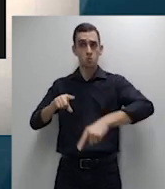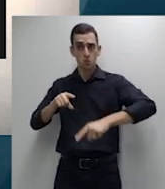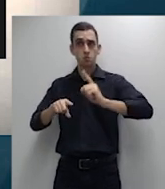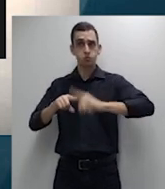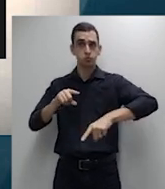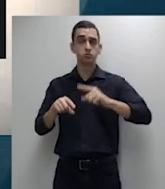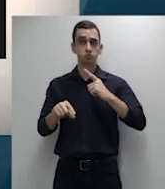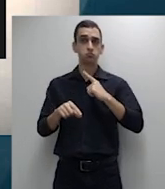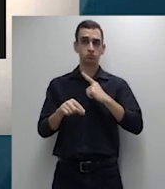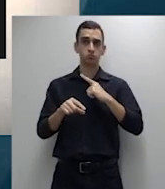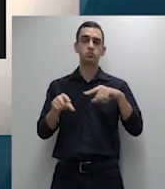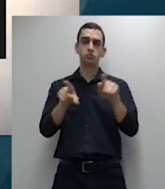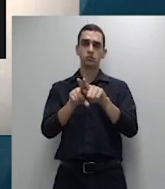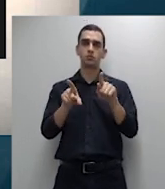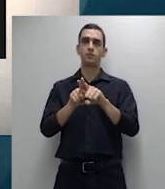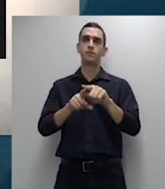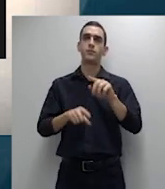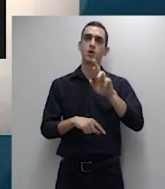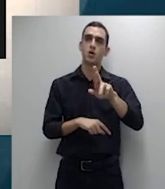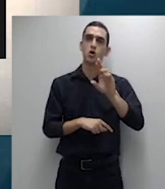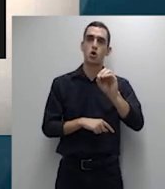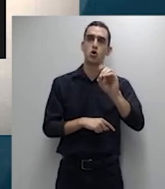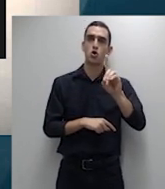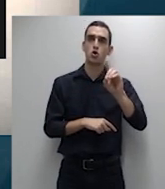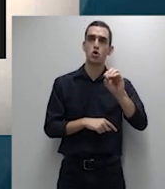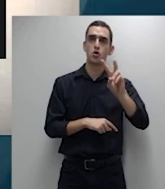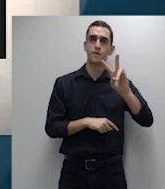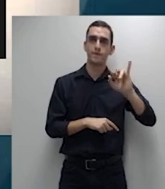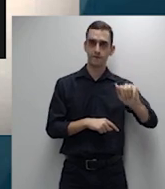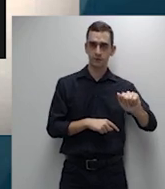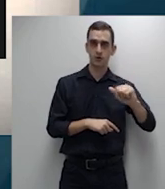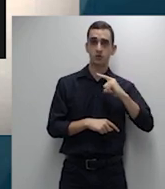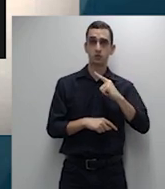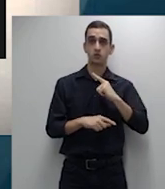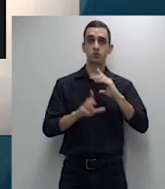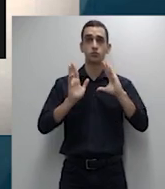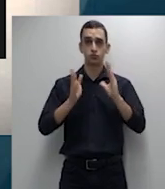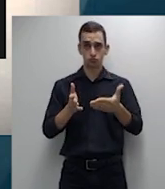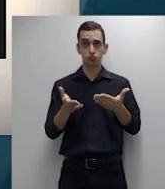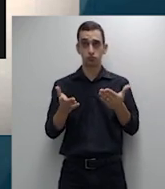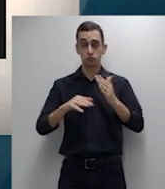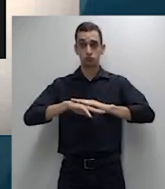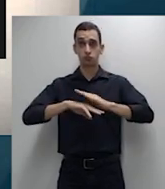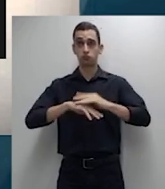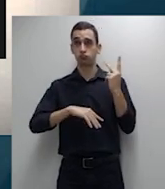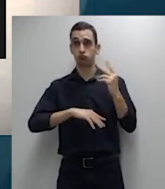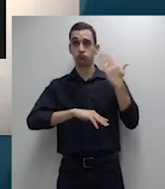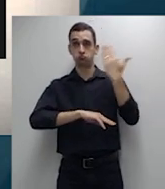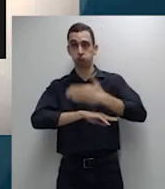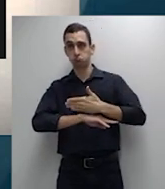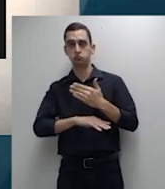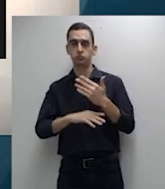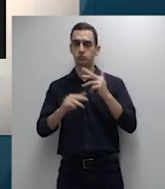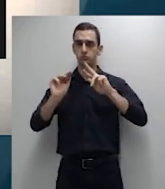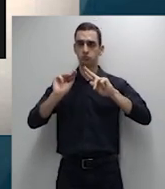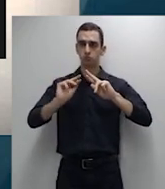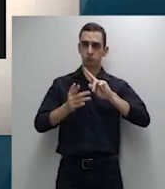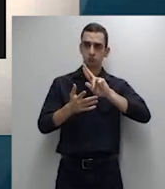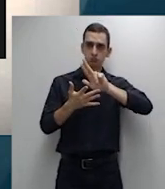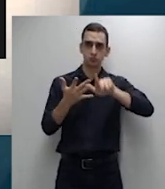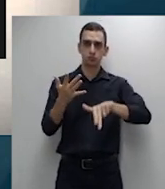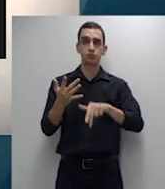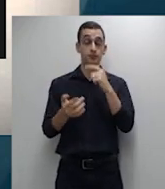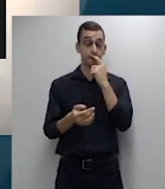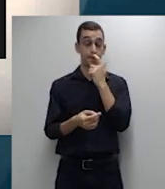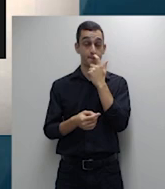domínio de rodovia quando tal exigência emana do próprio p e tendo em vista que a utilização e